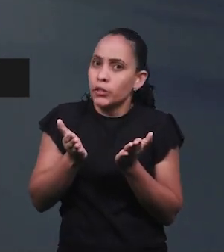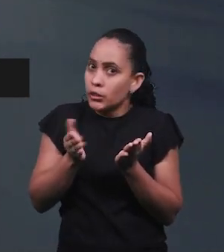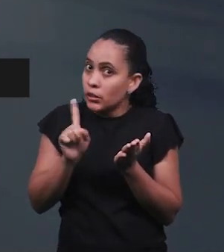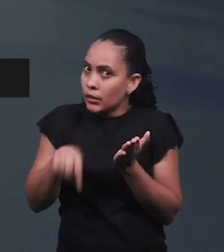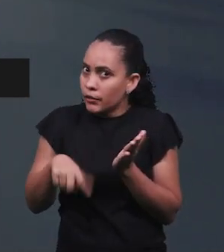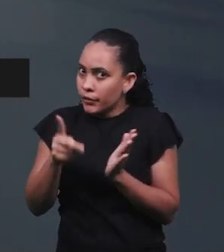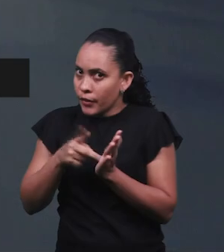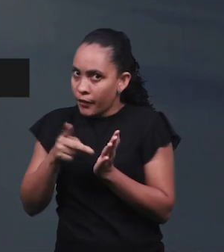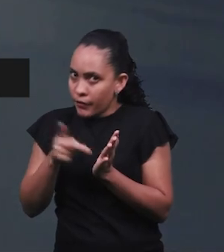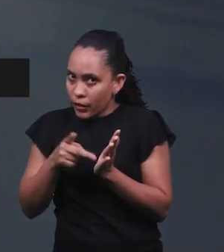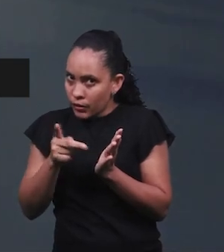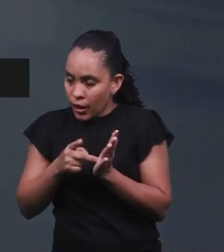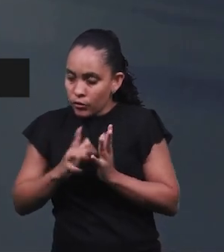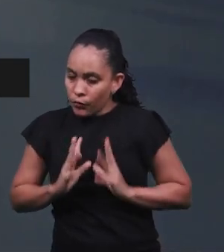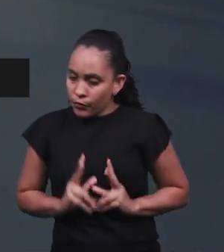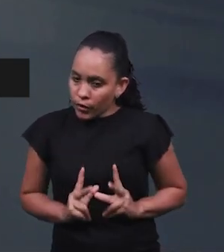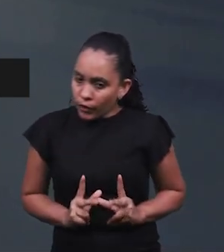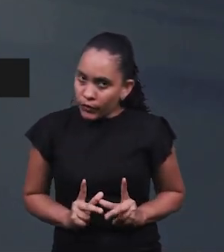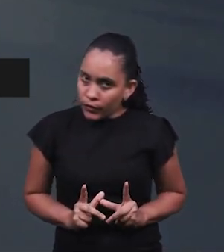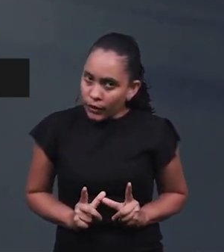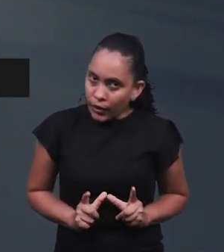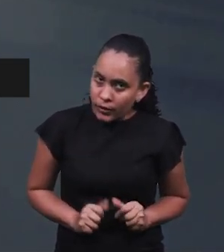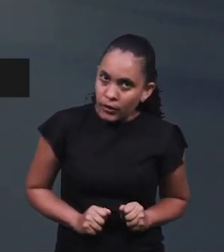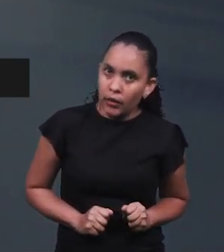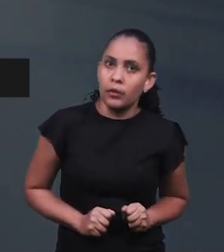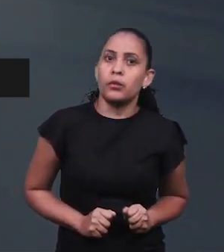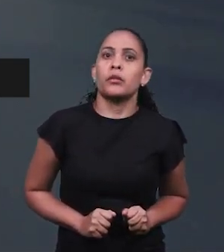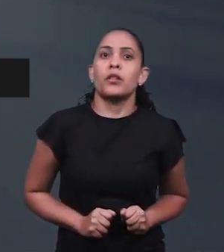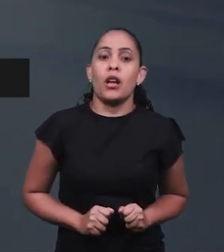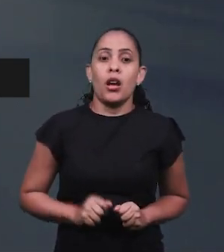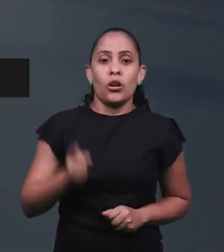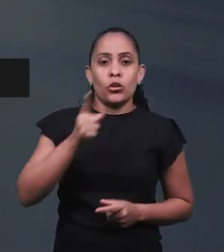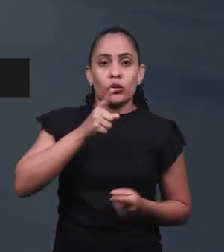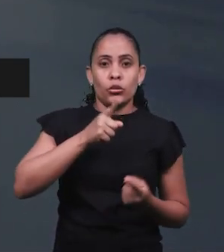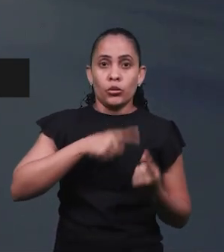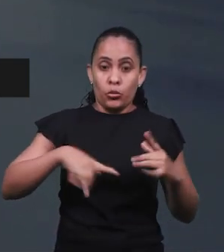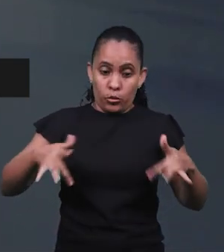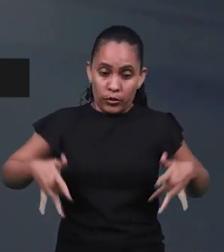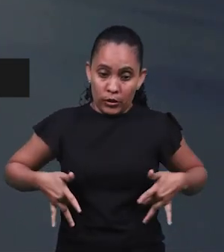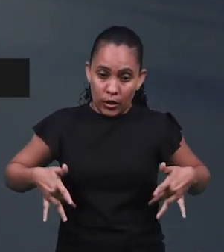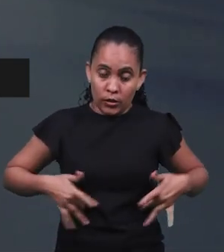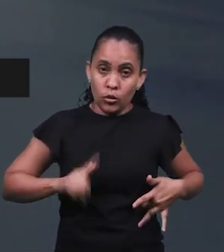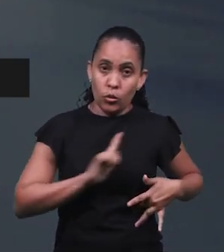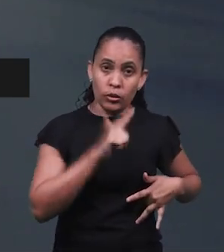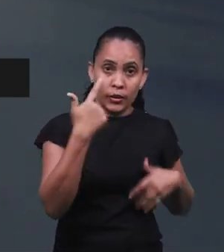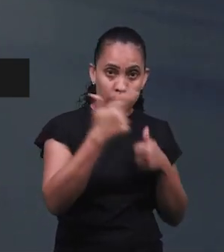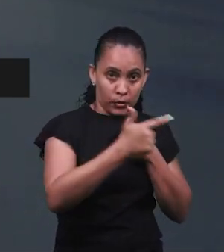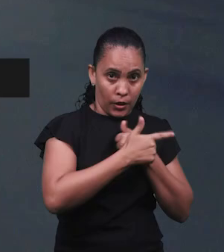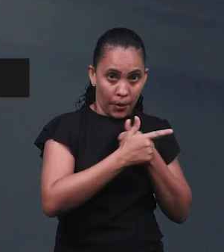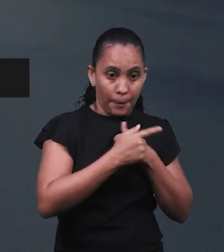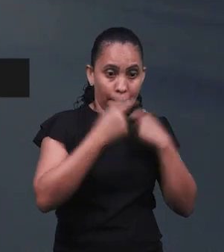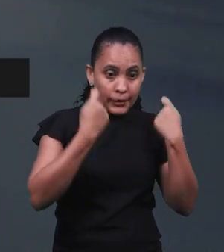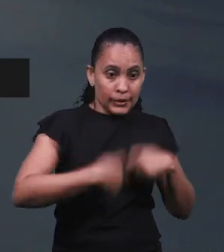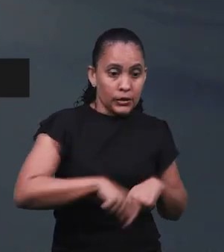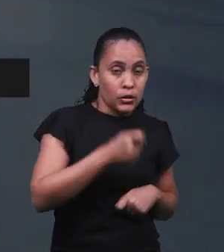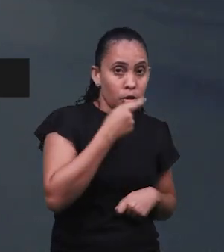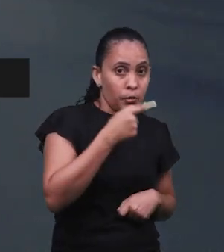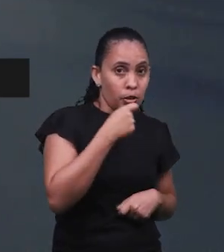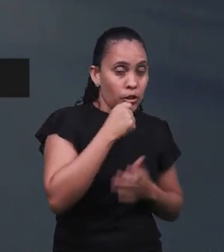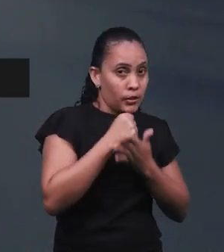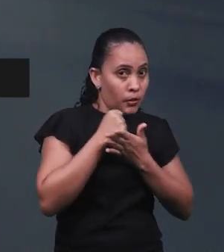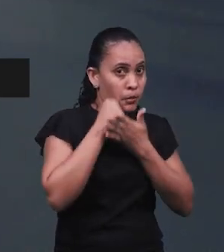verdade, a parte da filtração, aquelas outras funções que o rim tem. A gente precisa de medicações para